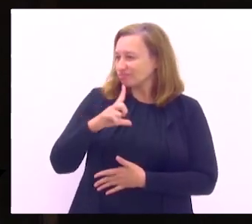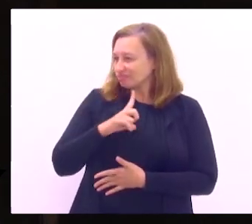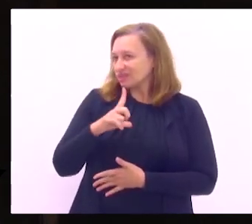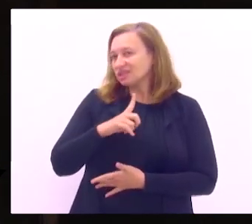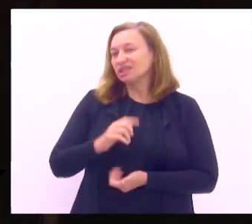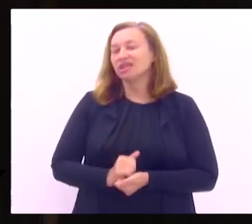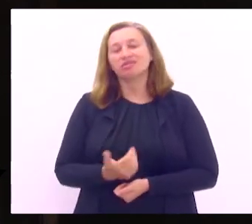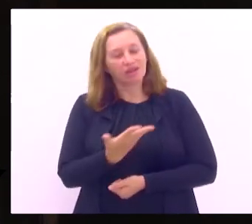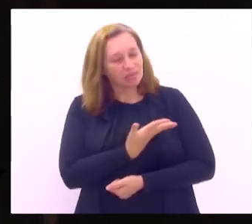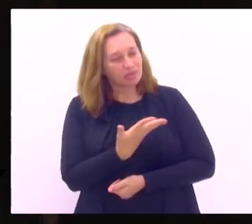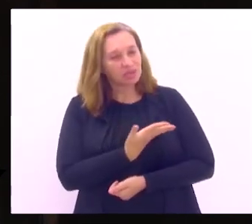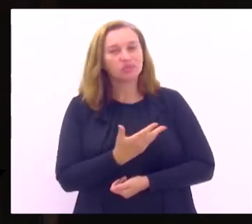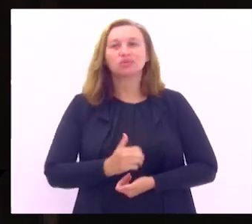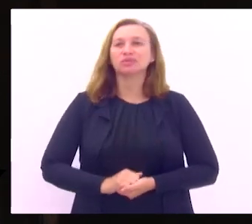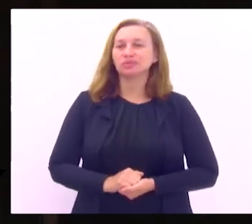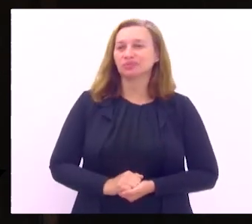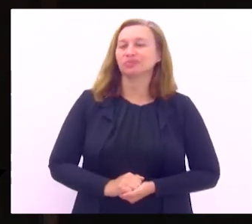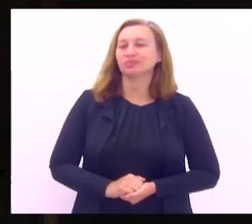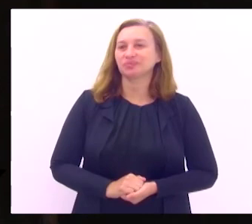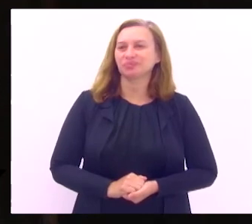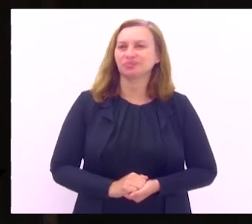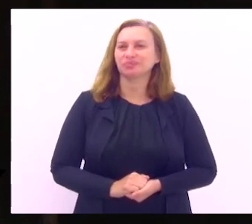meus amigos